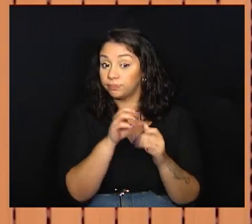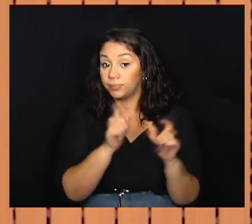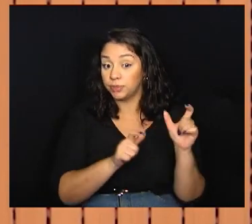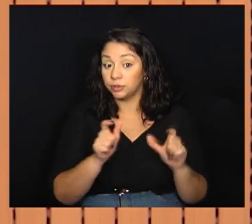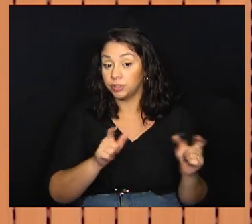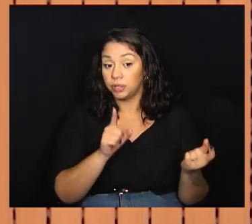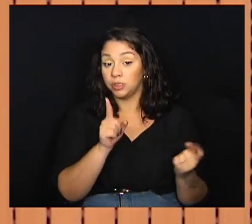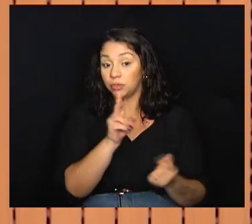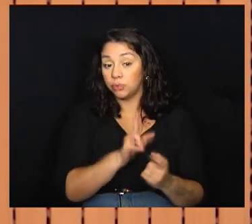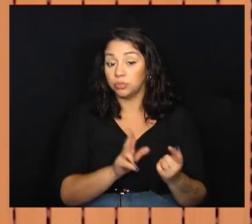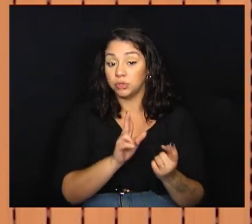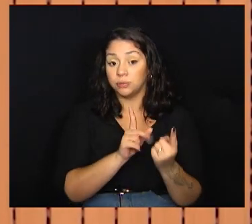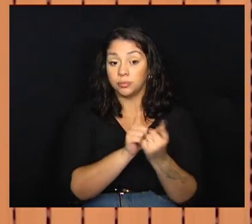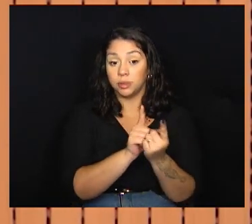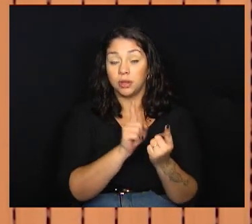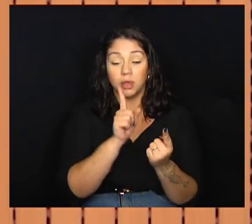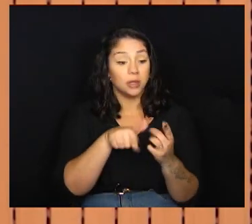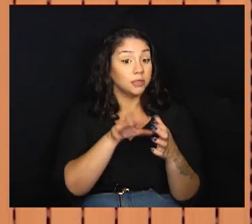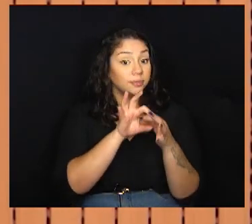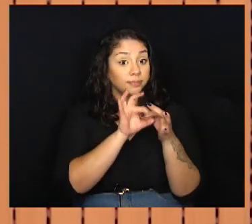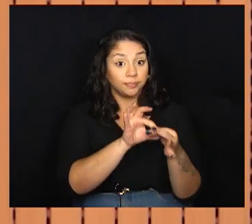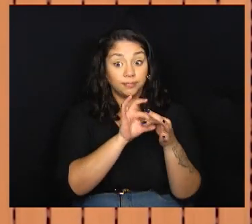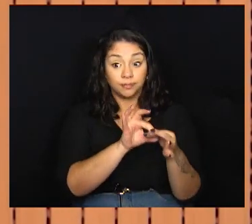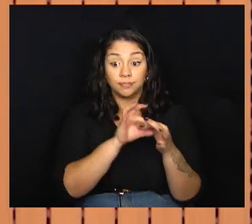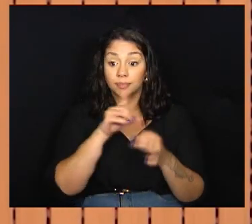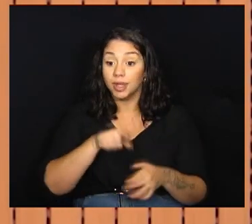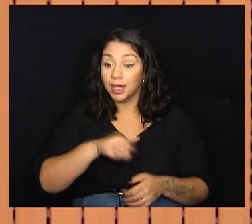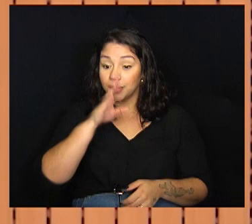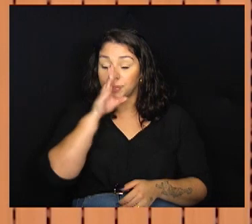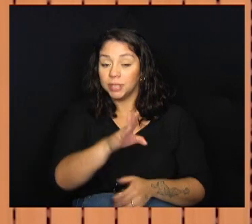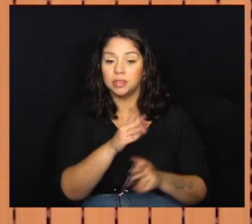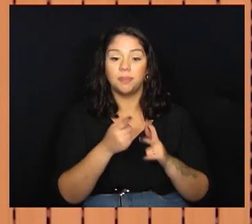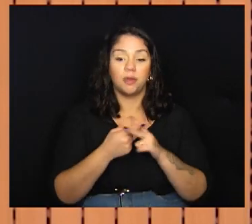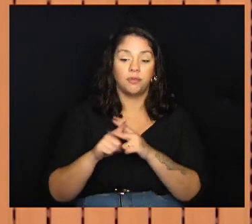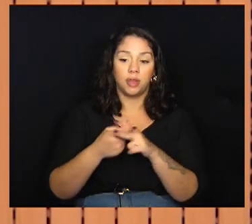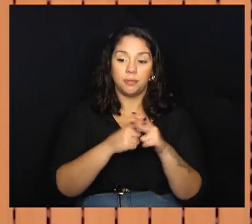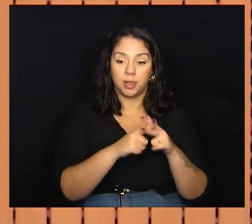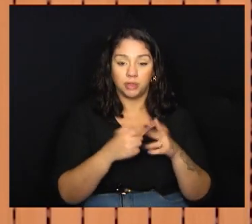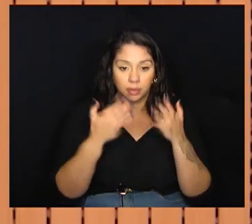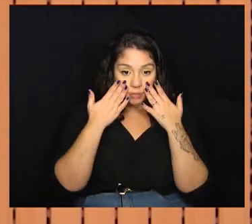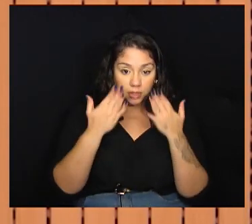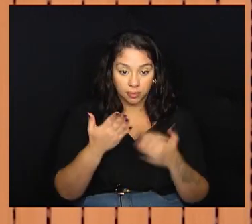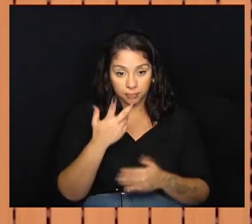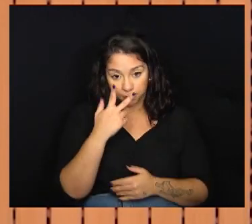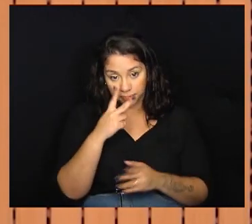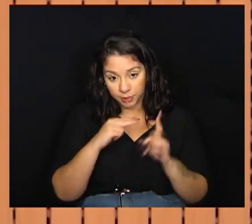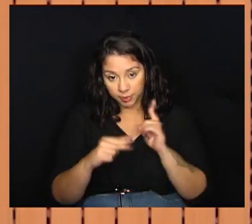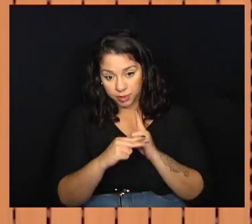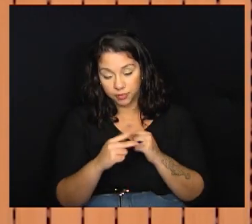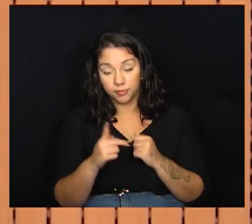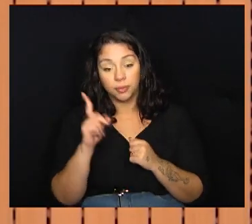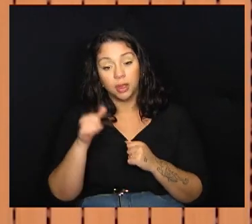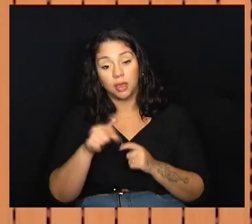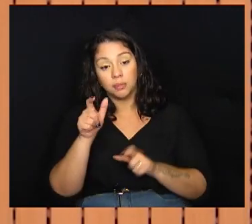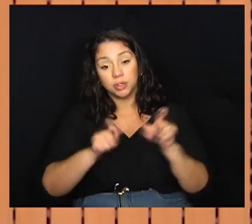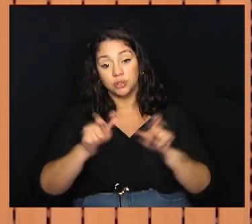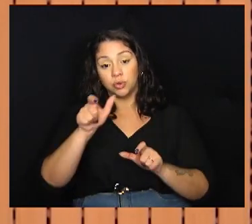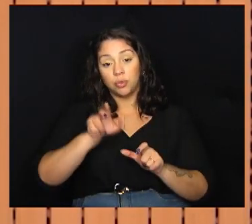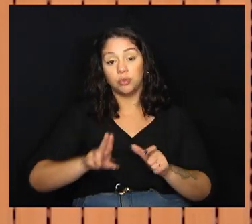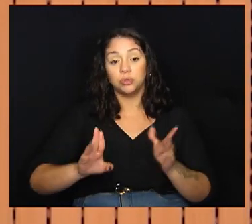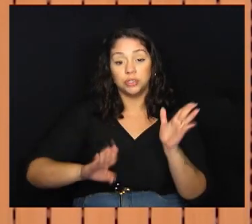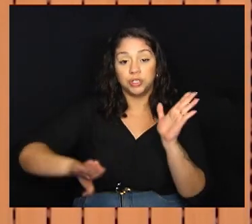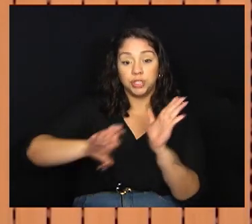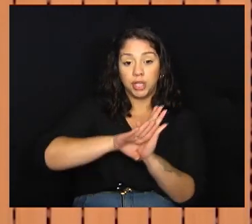usuário, né? O vínculo é a principal ferramenta, a meu ver, assim, para que esse usuário chegue na